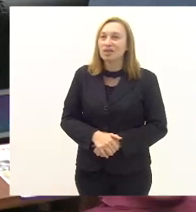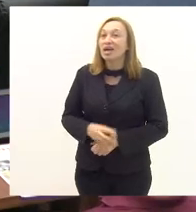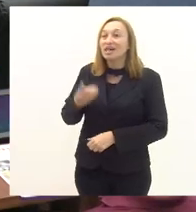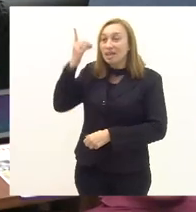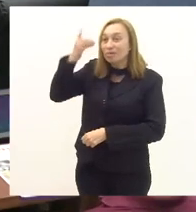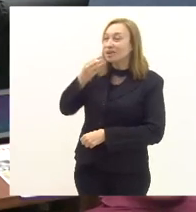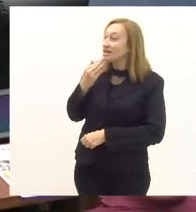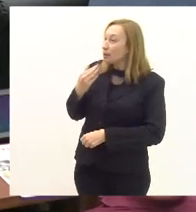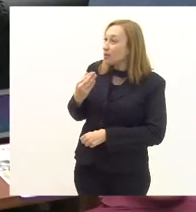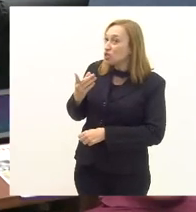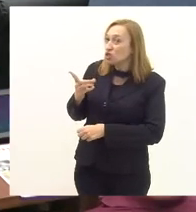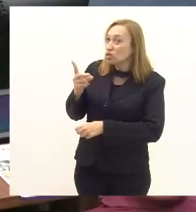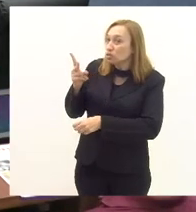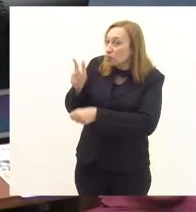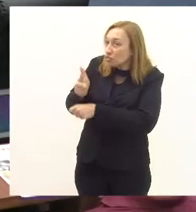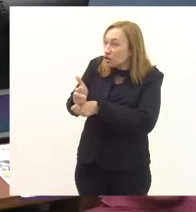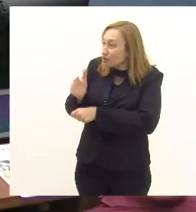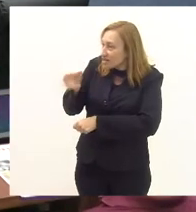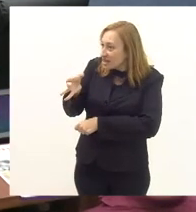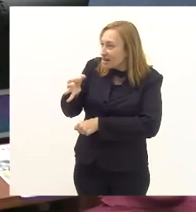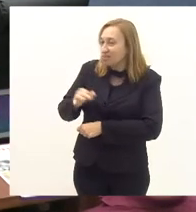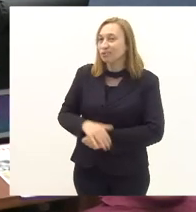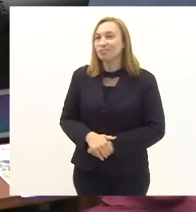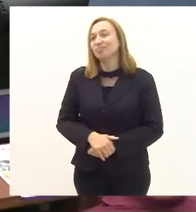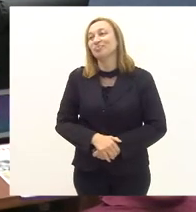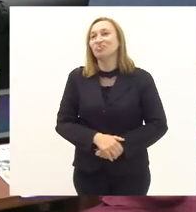Que agora vai entrar.